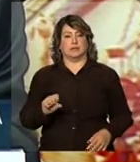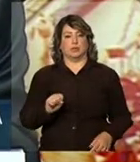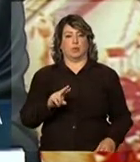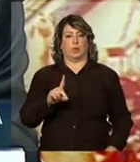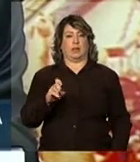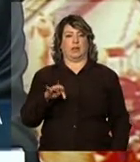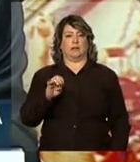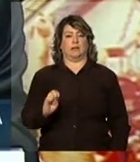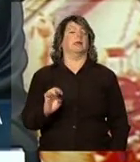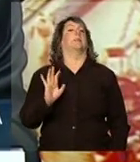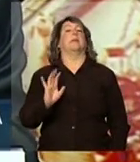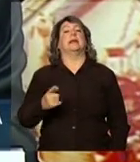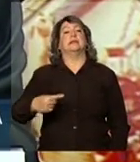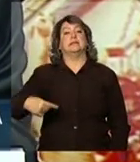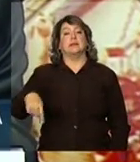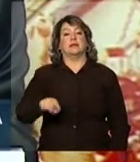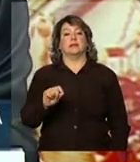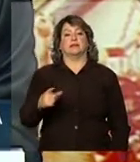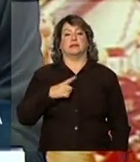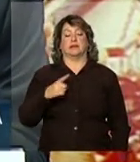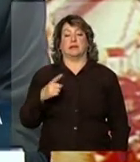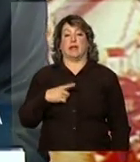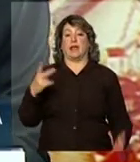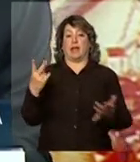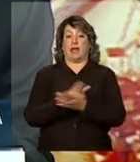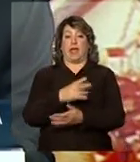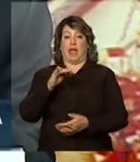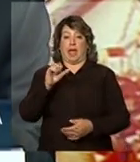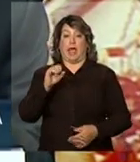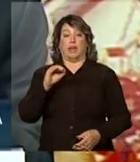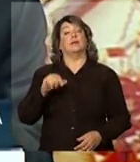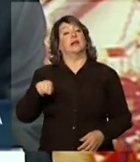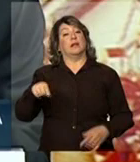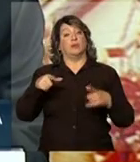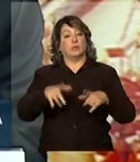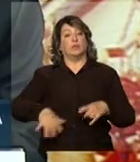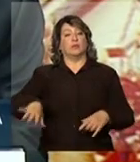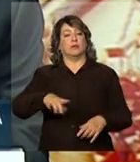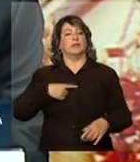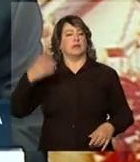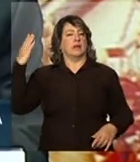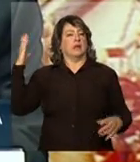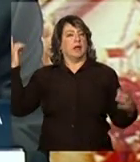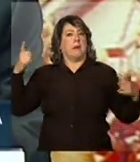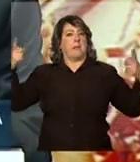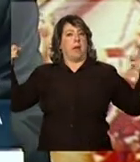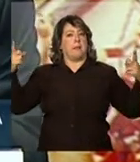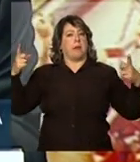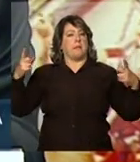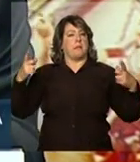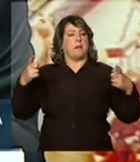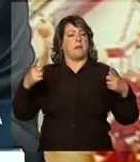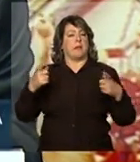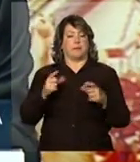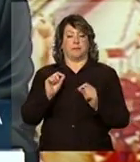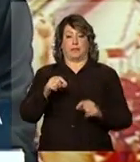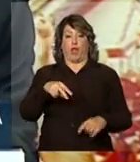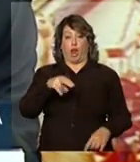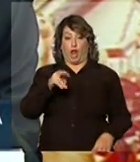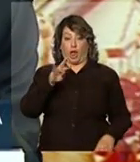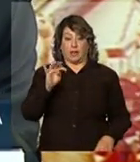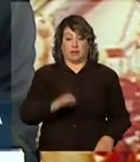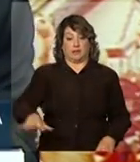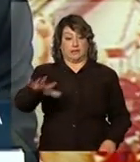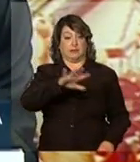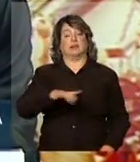logicamente, a região sudeste, apesar de concentrar o maior número de casos, é uma região que vem num processo de redução da incidência. Região norte, por outro lado,